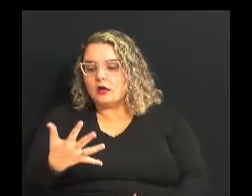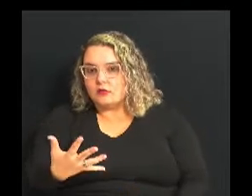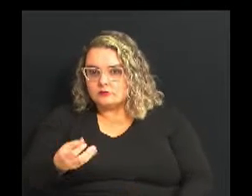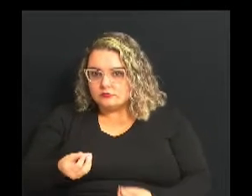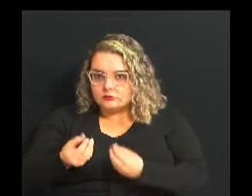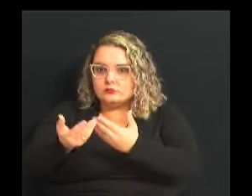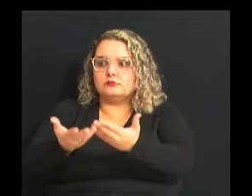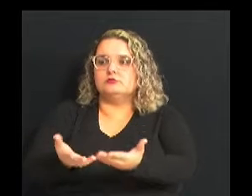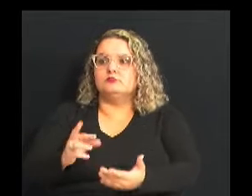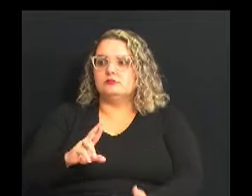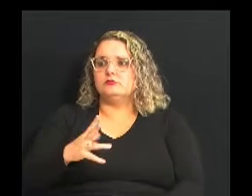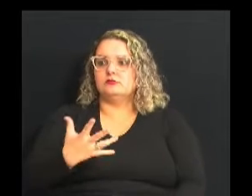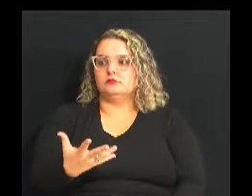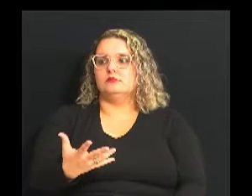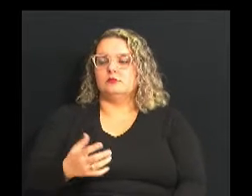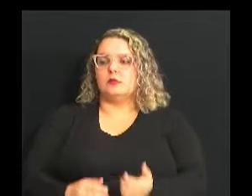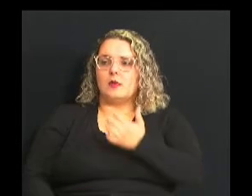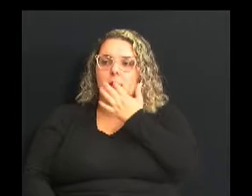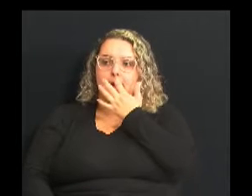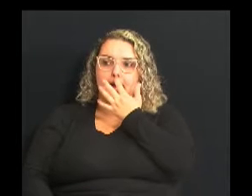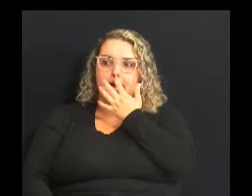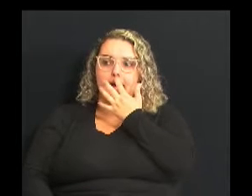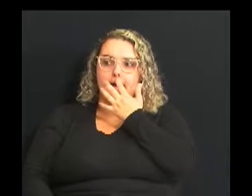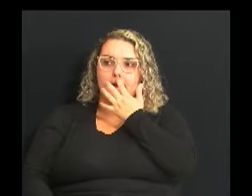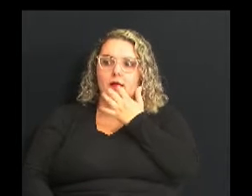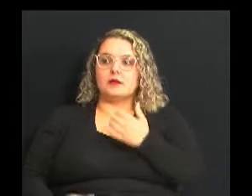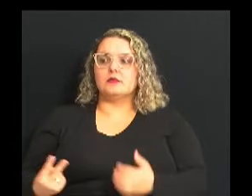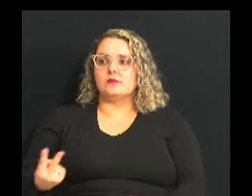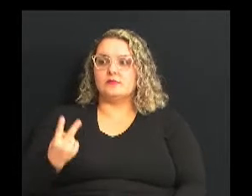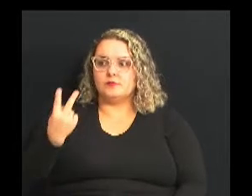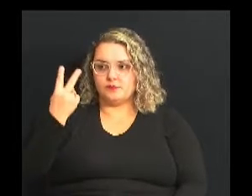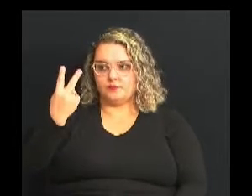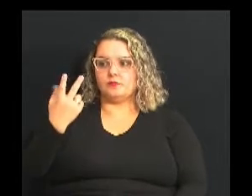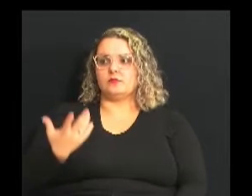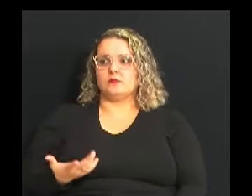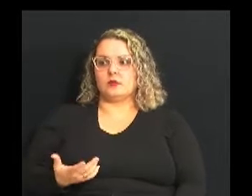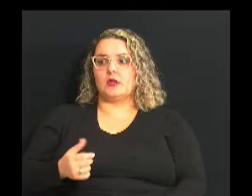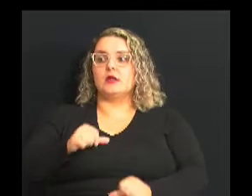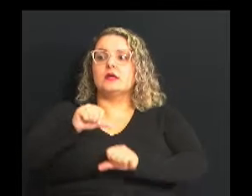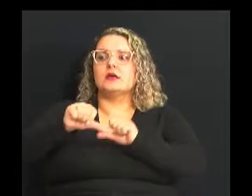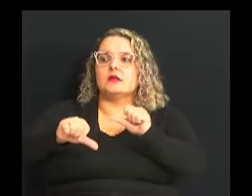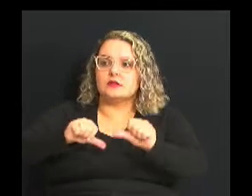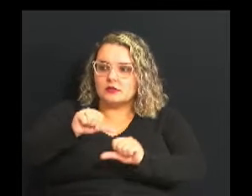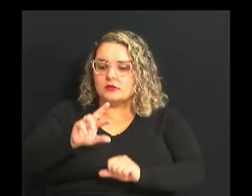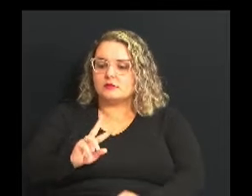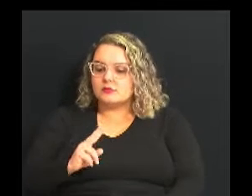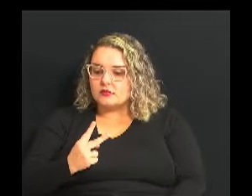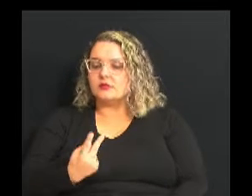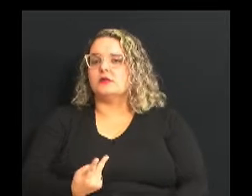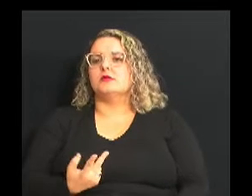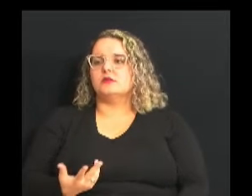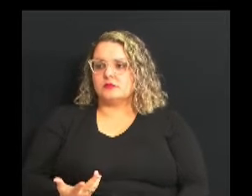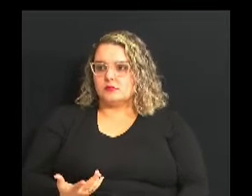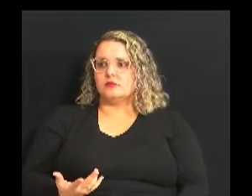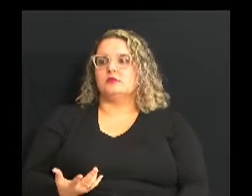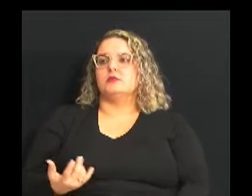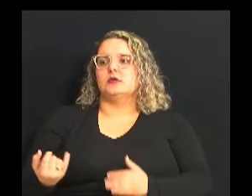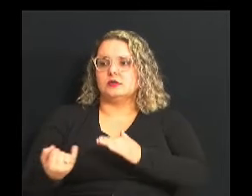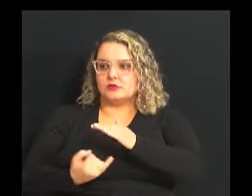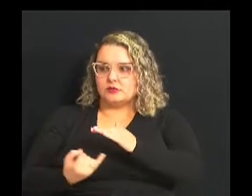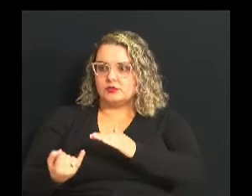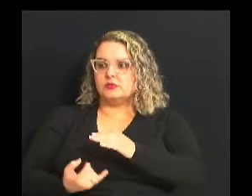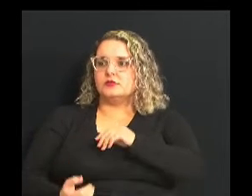que dão valor à instituição, que alteram, que transformam a instituição de uma